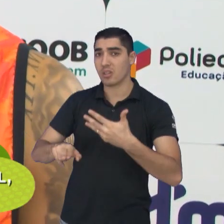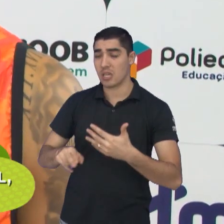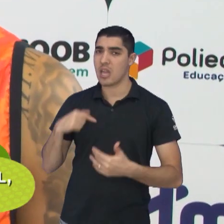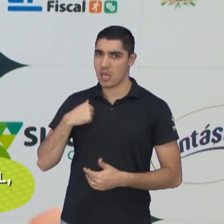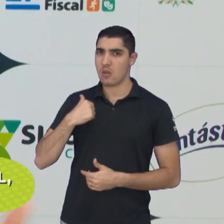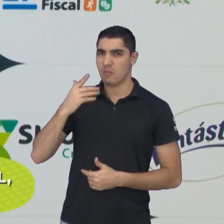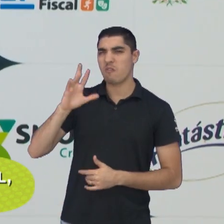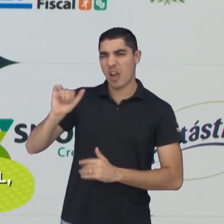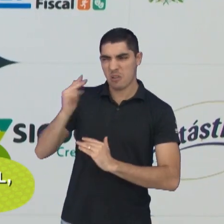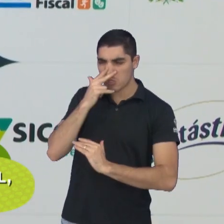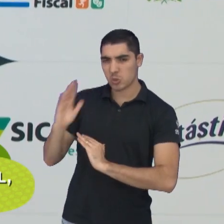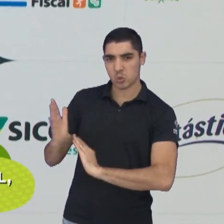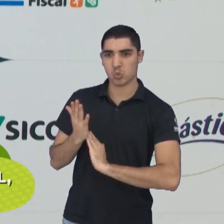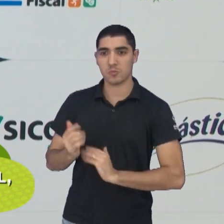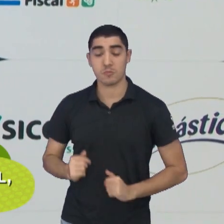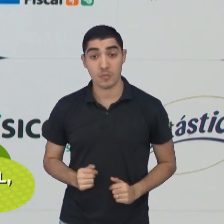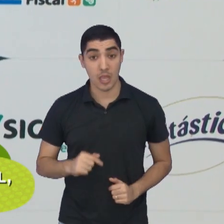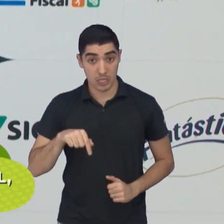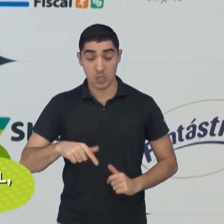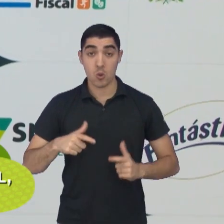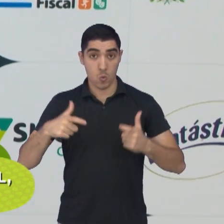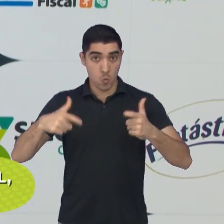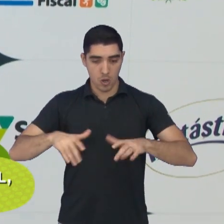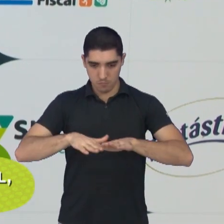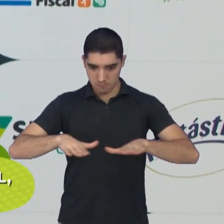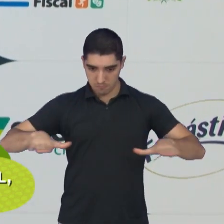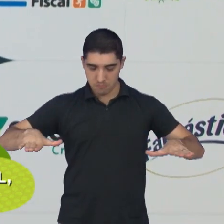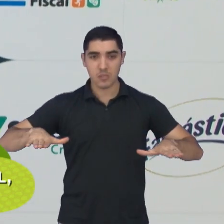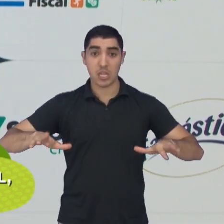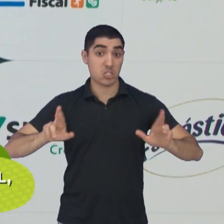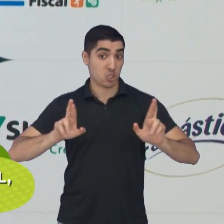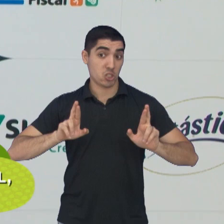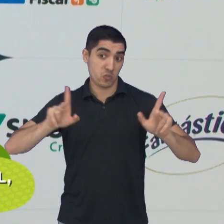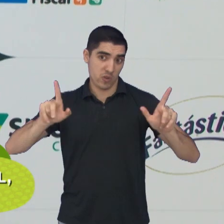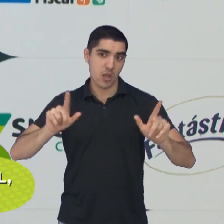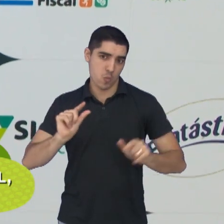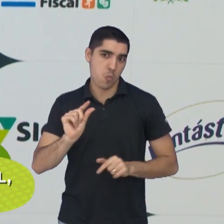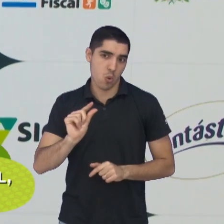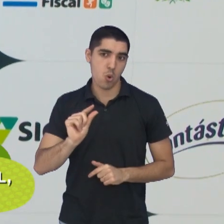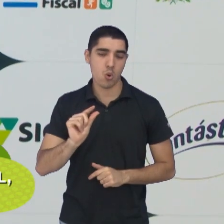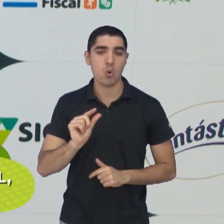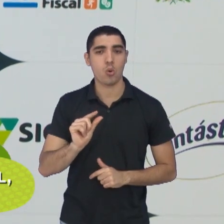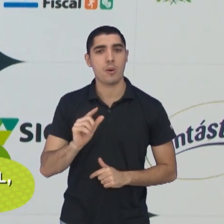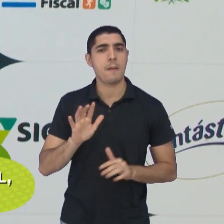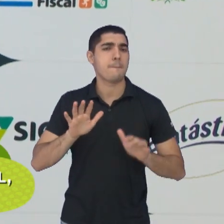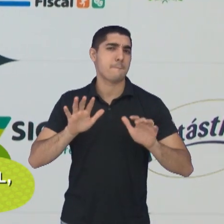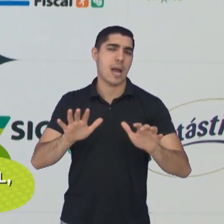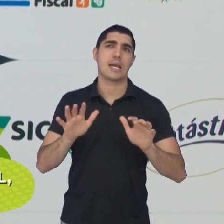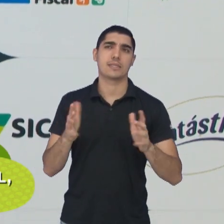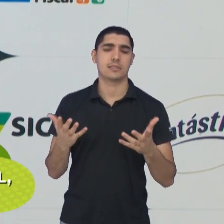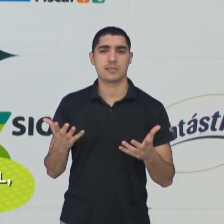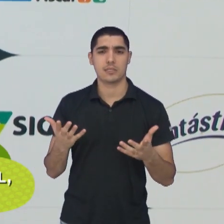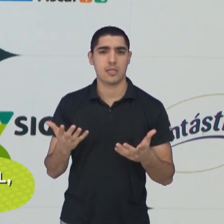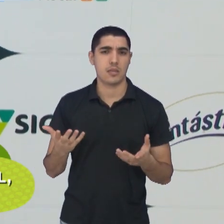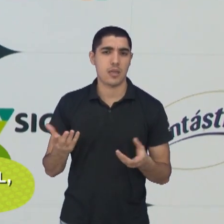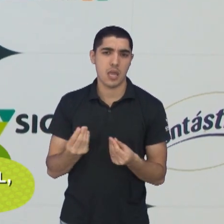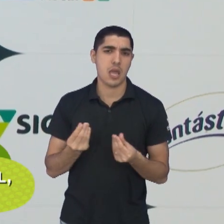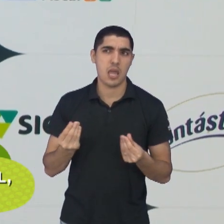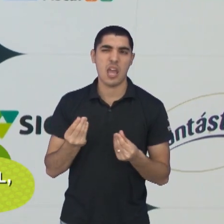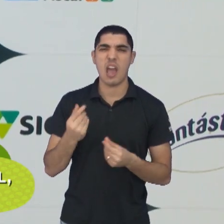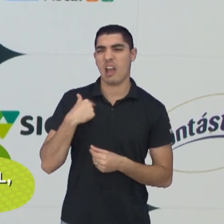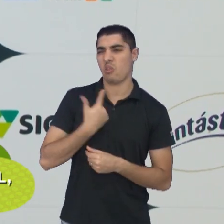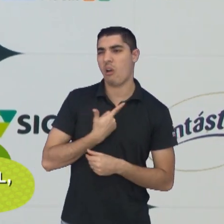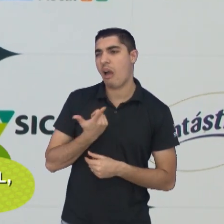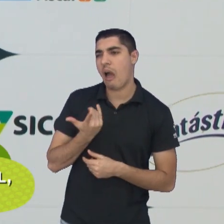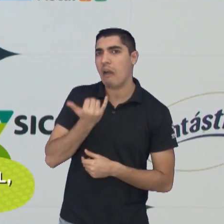bastante no nosso jogo. O piso é um pouco diferente, então, mas isso aí não serve de desculpa,